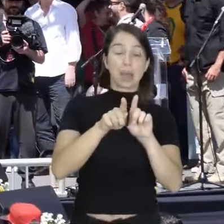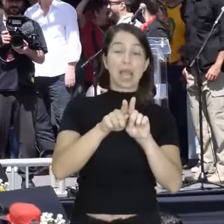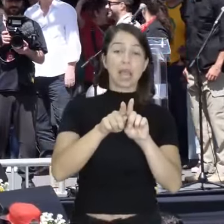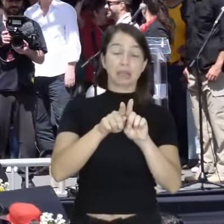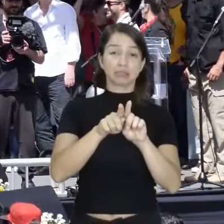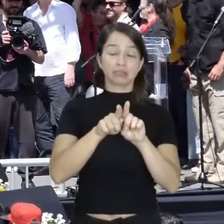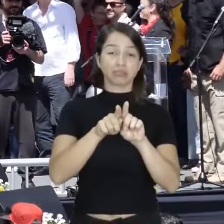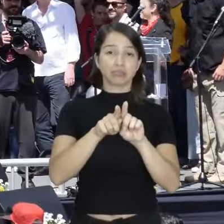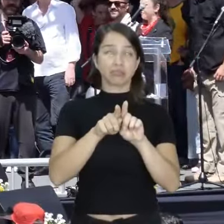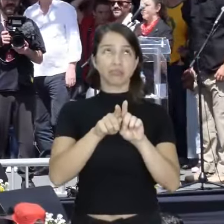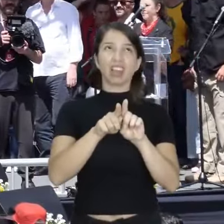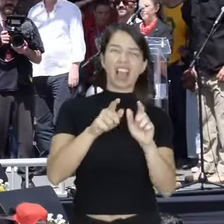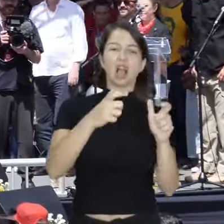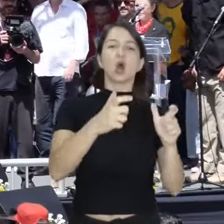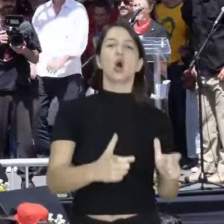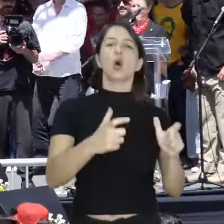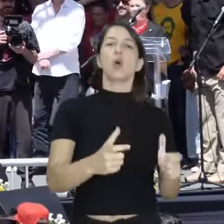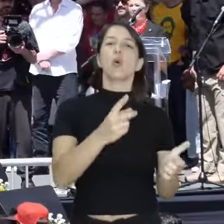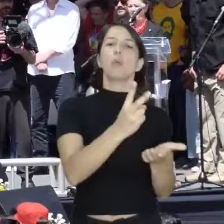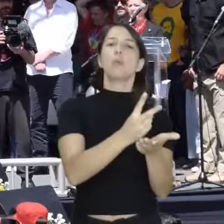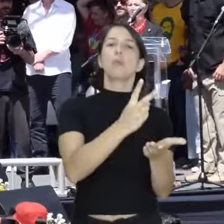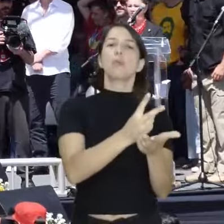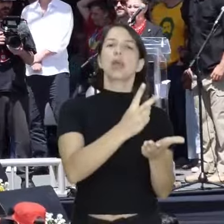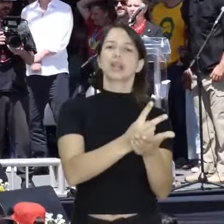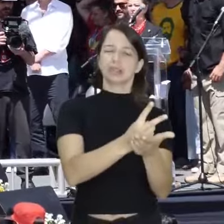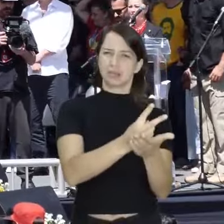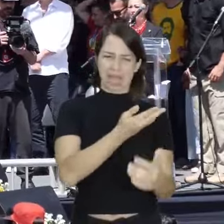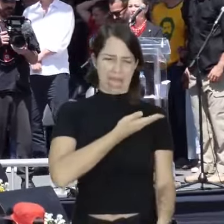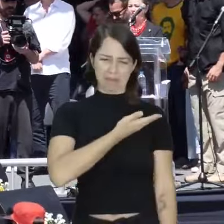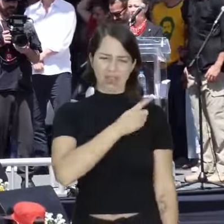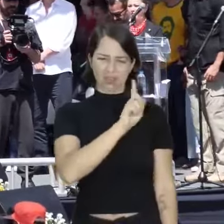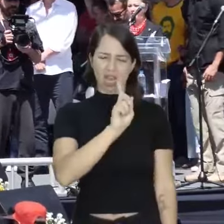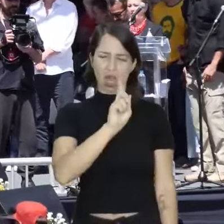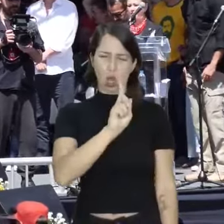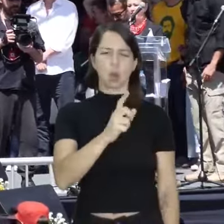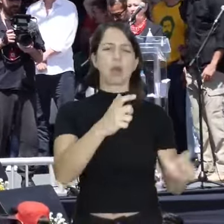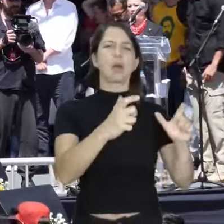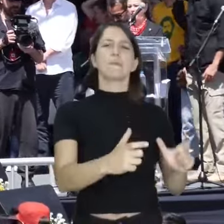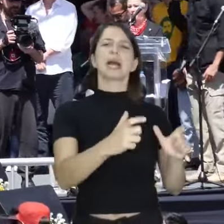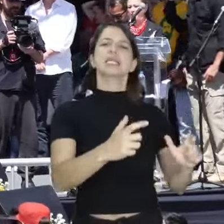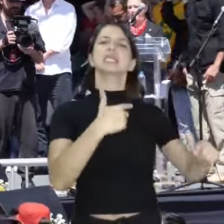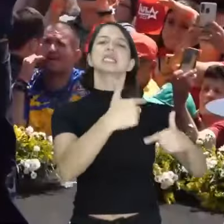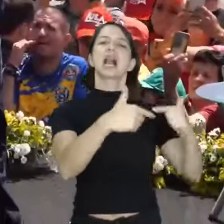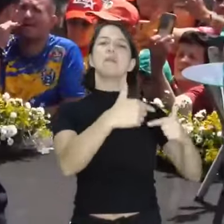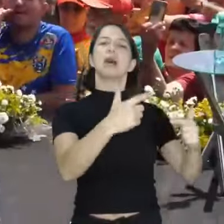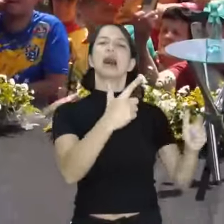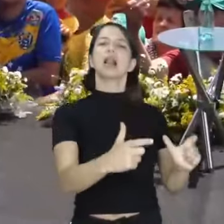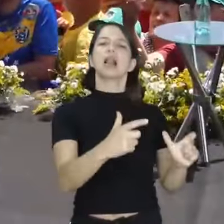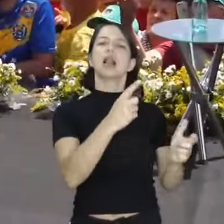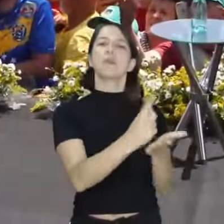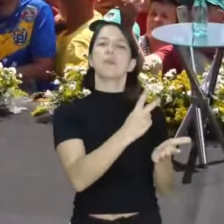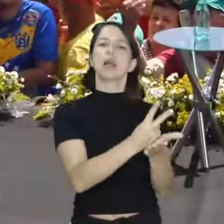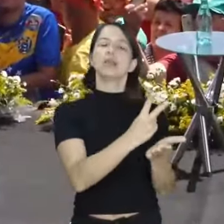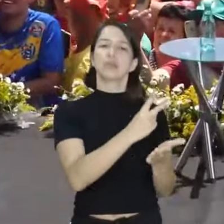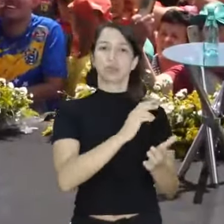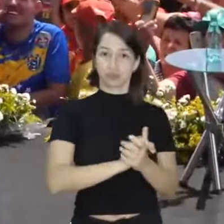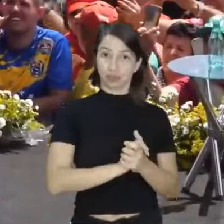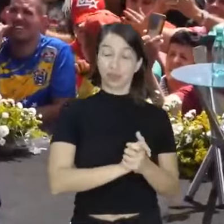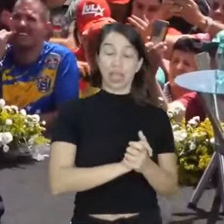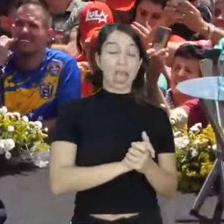aquela cabeça não pode ser amigo de alguém que gosta de democracia. Mas ele disse que eu não deveria vir a